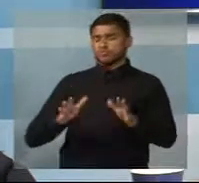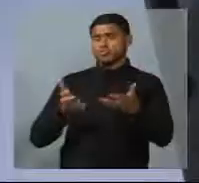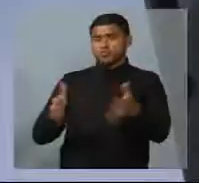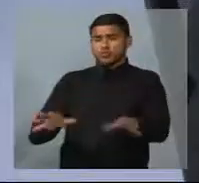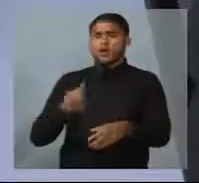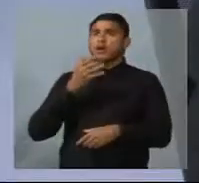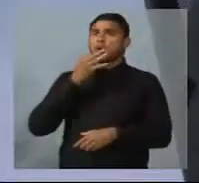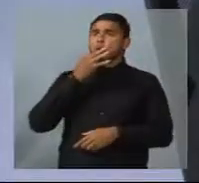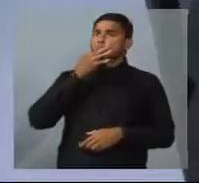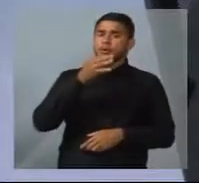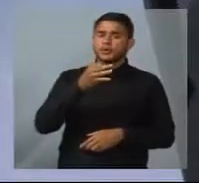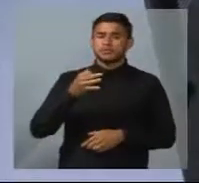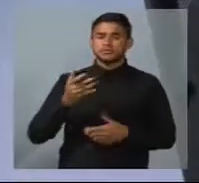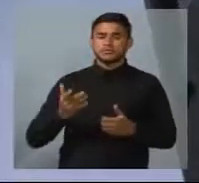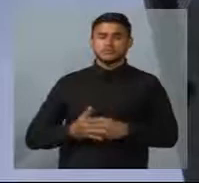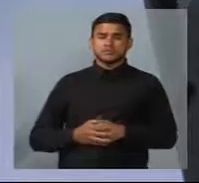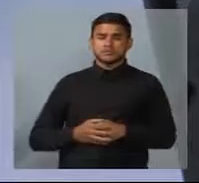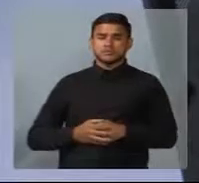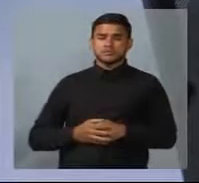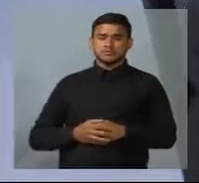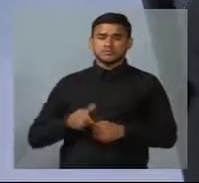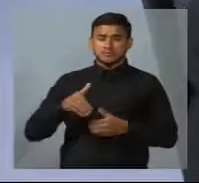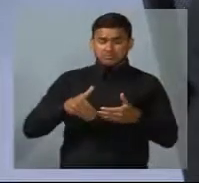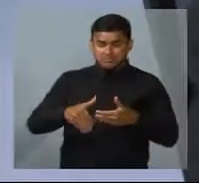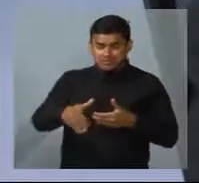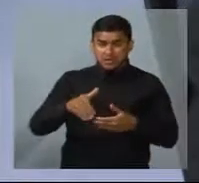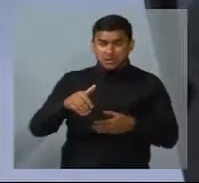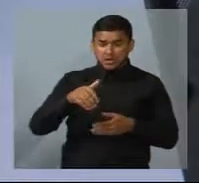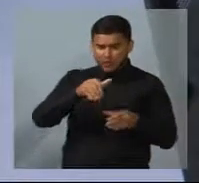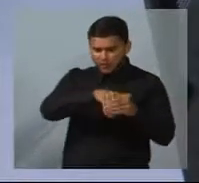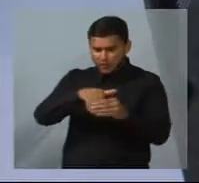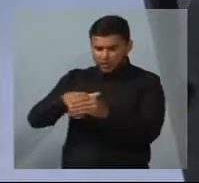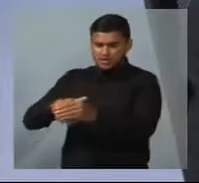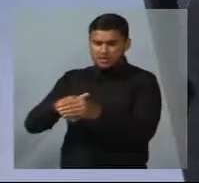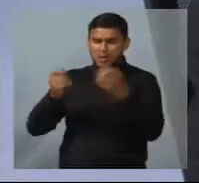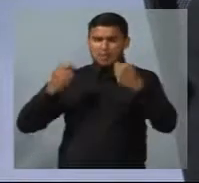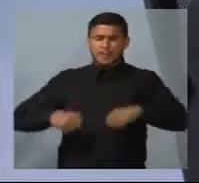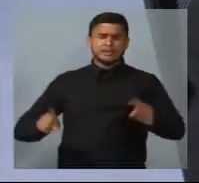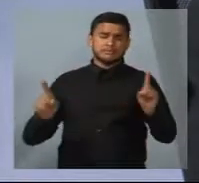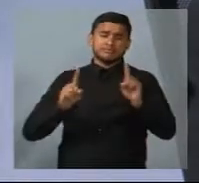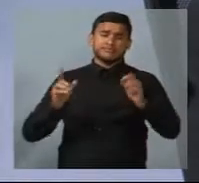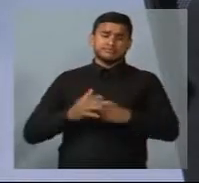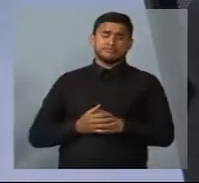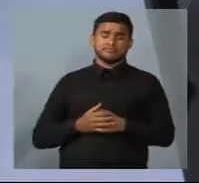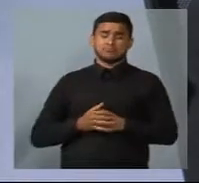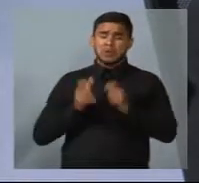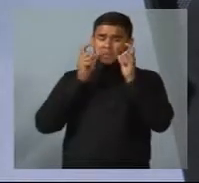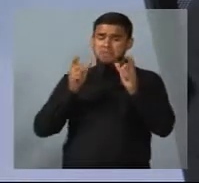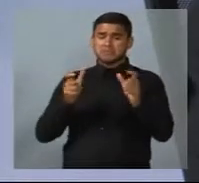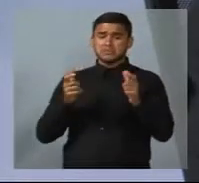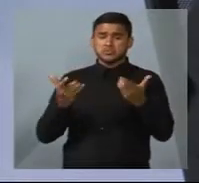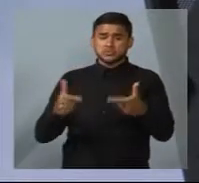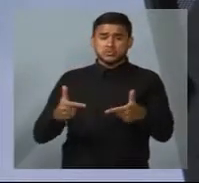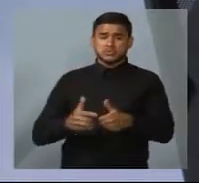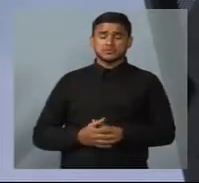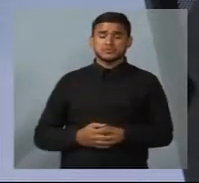Então eu não tenho nenhum interesse mais nessa eleição. Mas eu acho que o candidato que o Lula apoiar